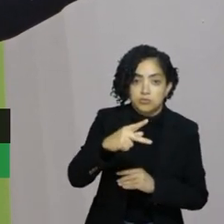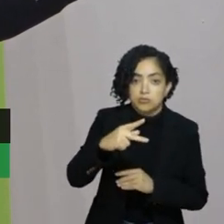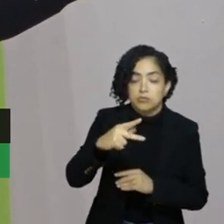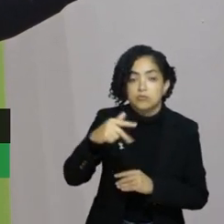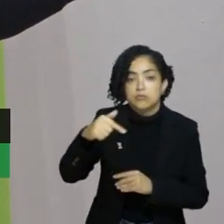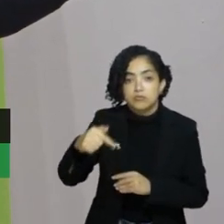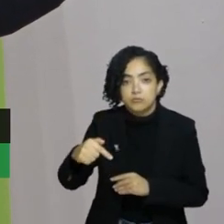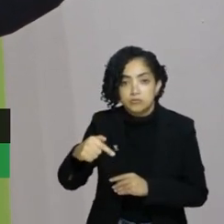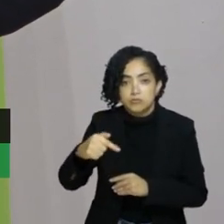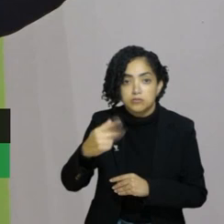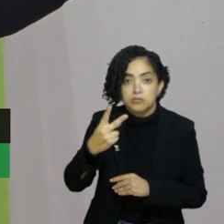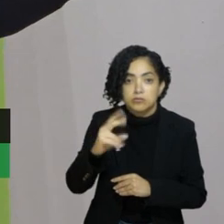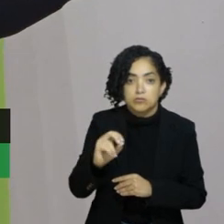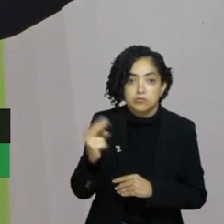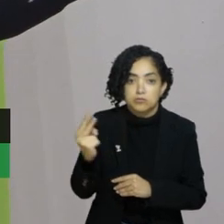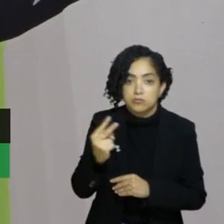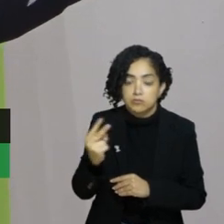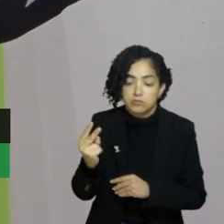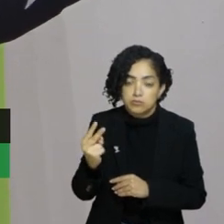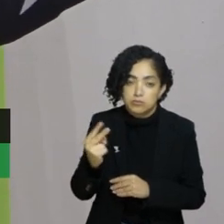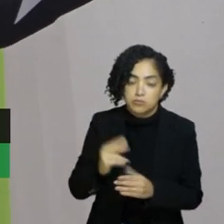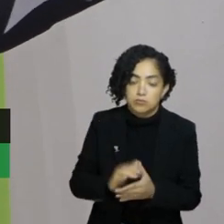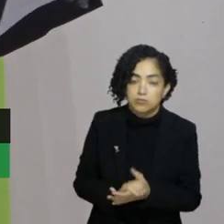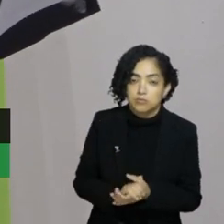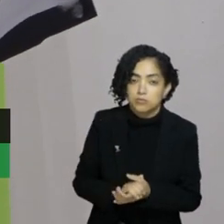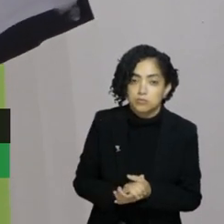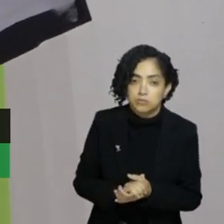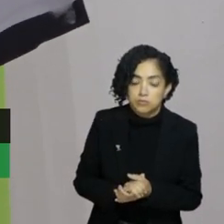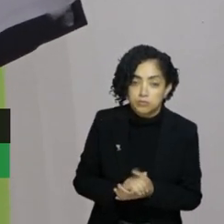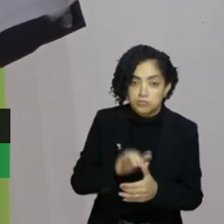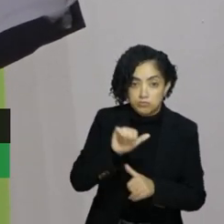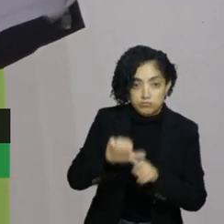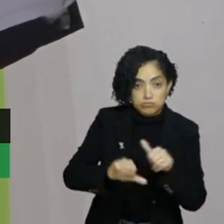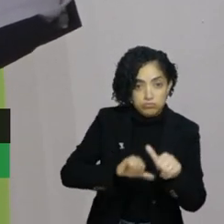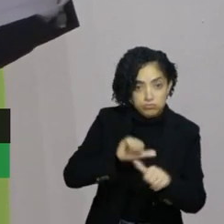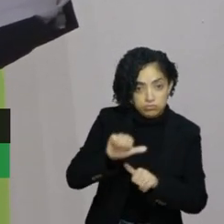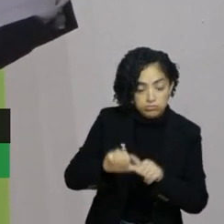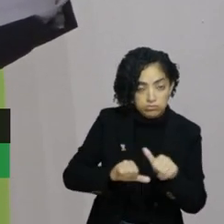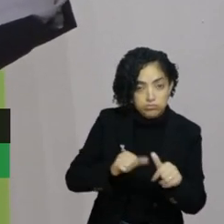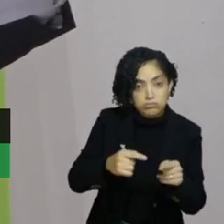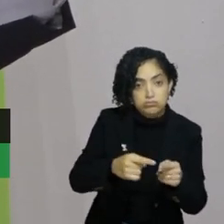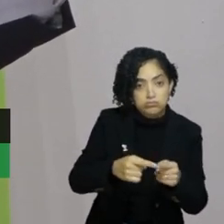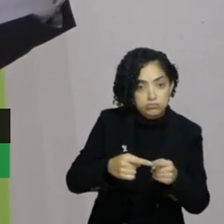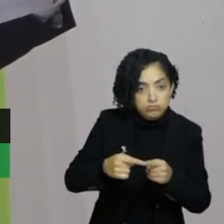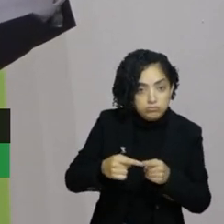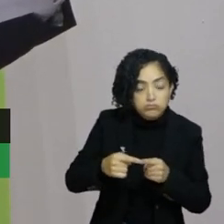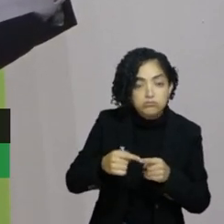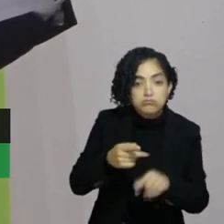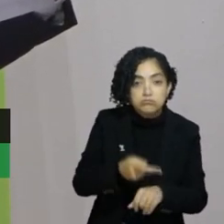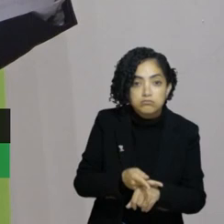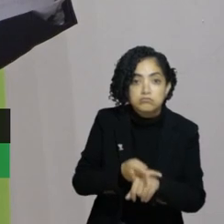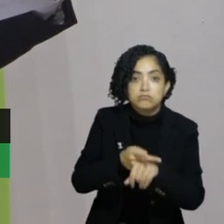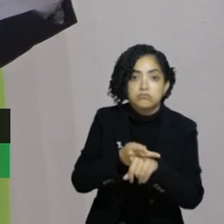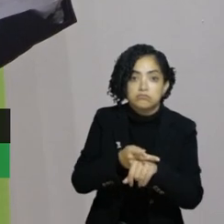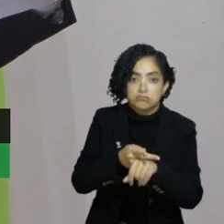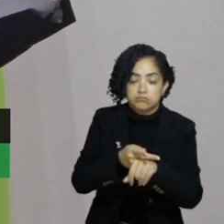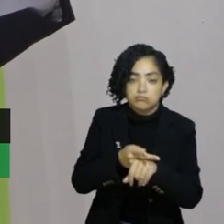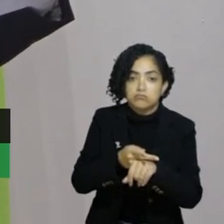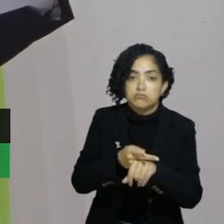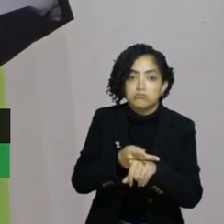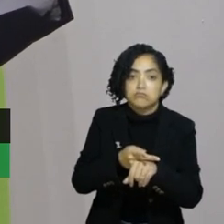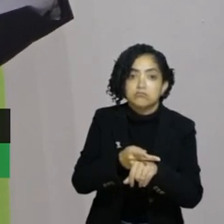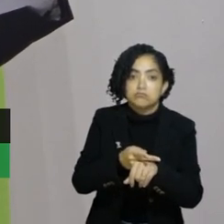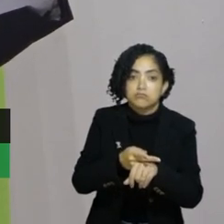027/2022, que dispõe sobre a conversão de licença-prêmio e o saldo de férias dos integrantes do quadro de pessoal